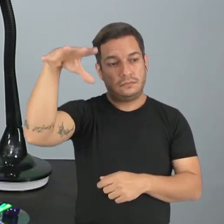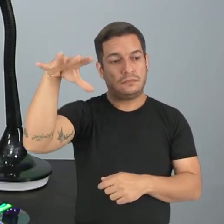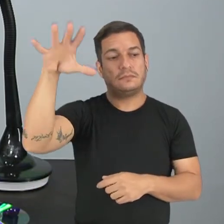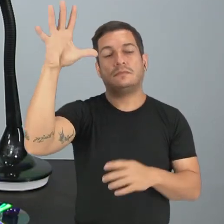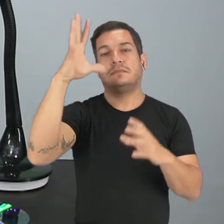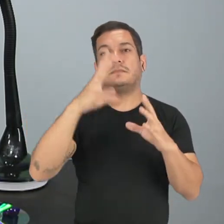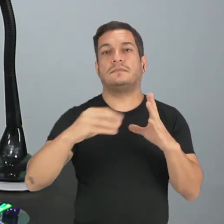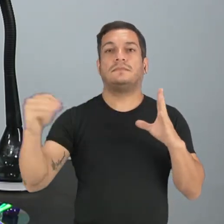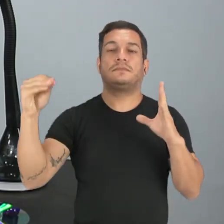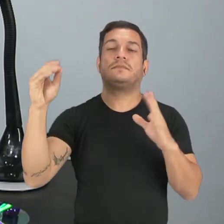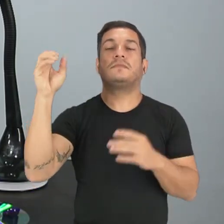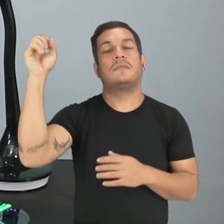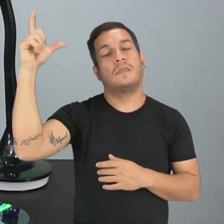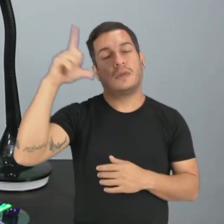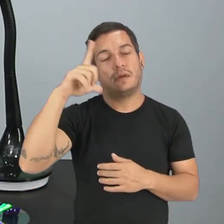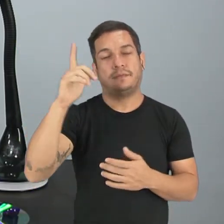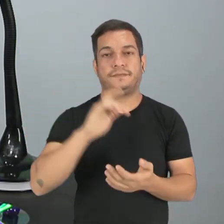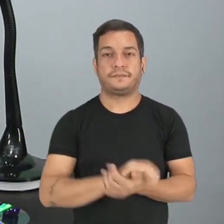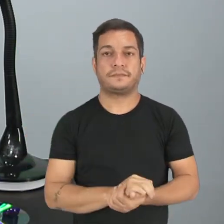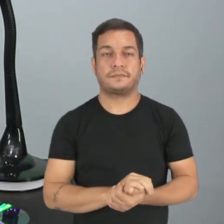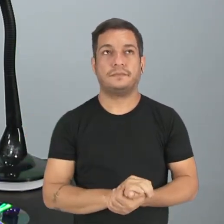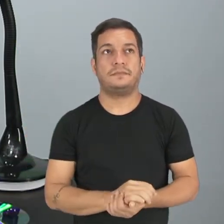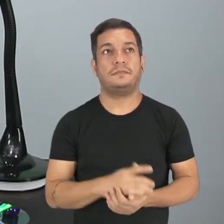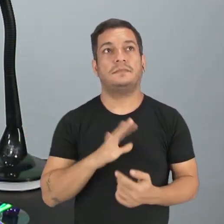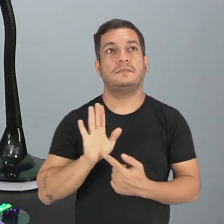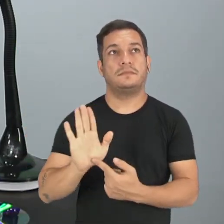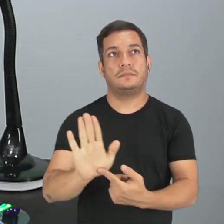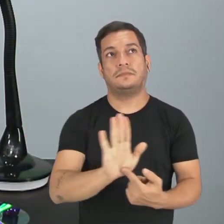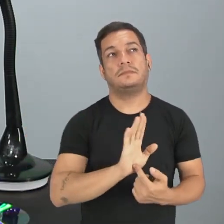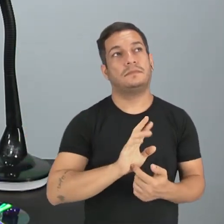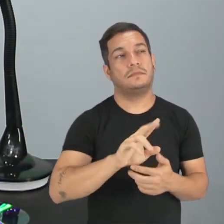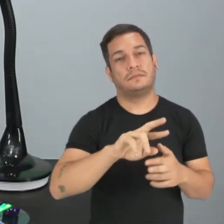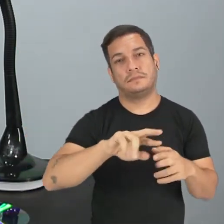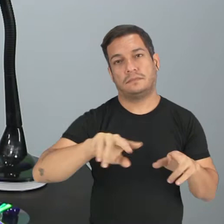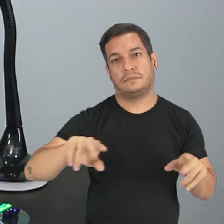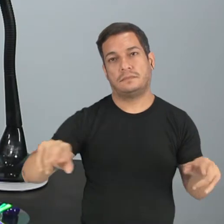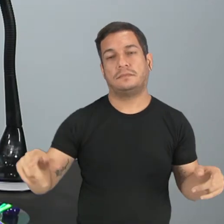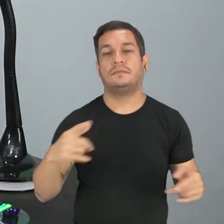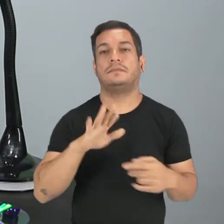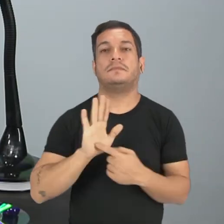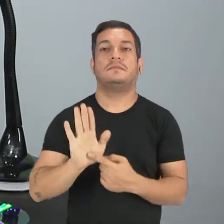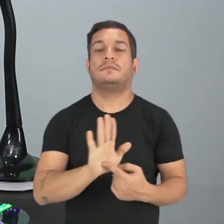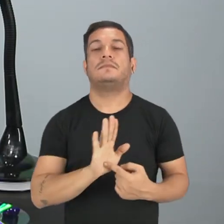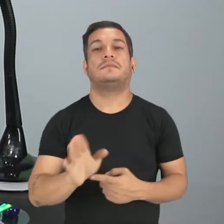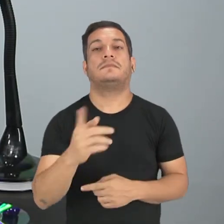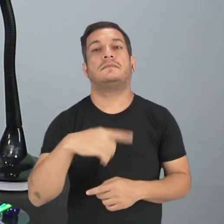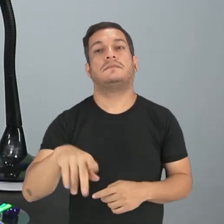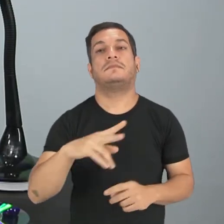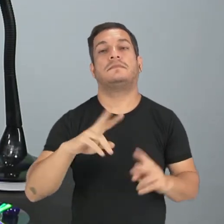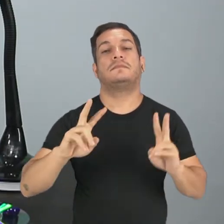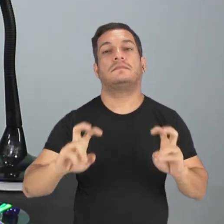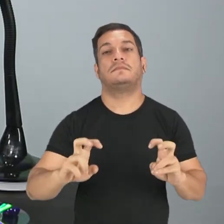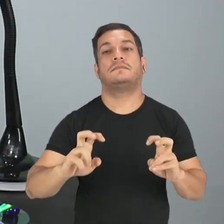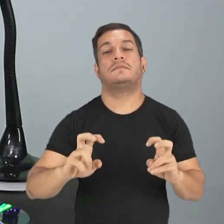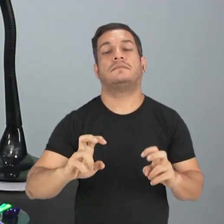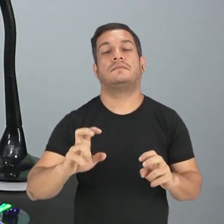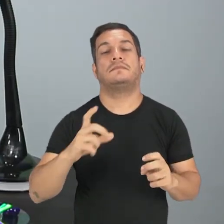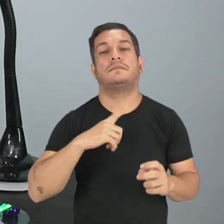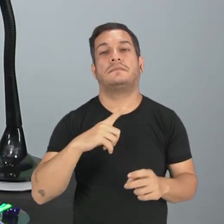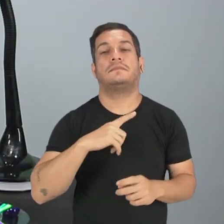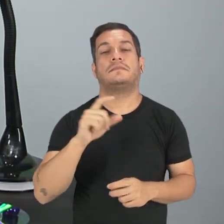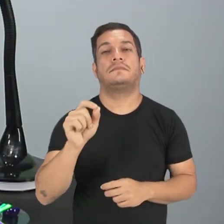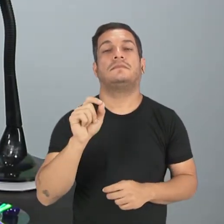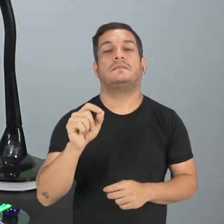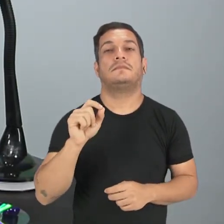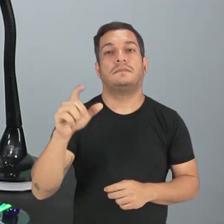recebe do Sol, certo? E aí eu trouxe vários outros objetos para mostrar que